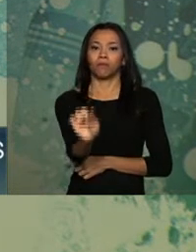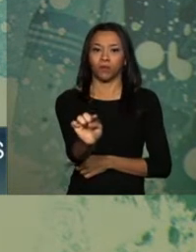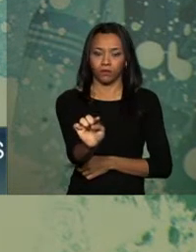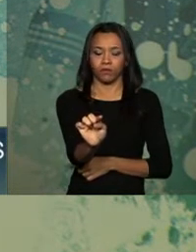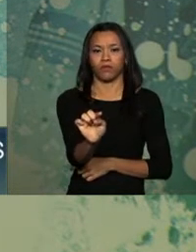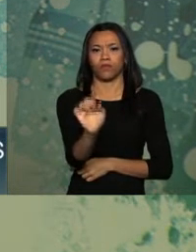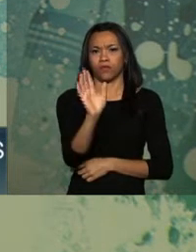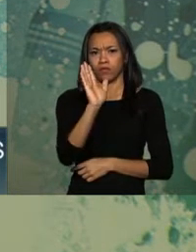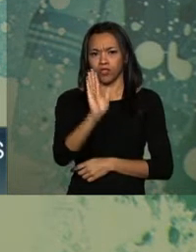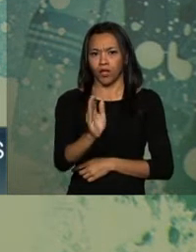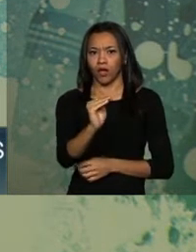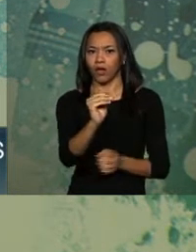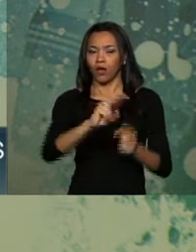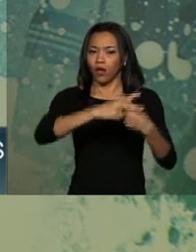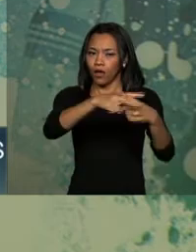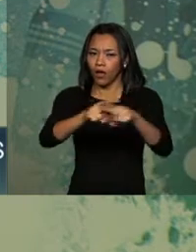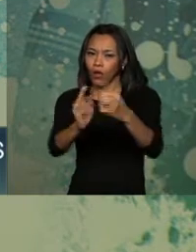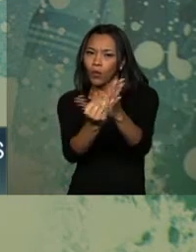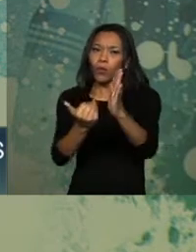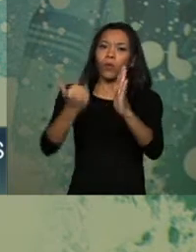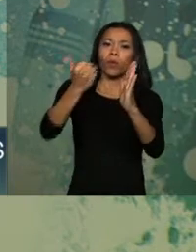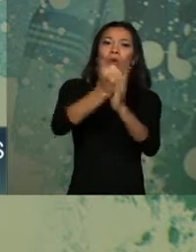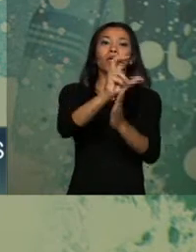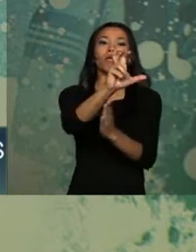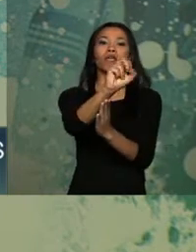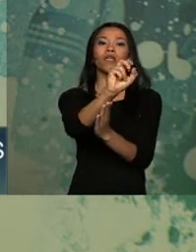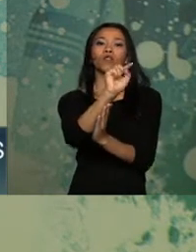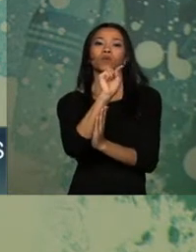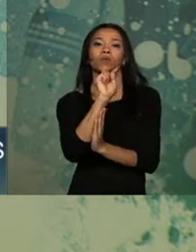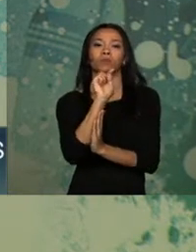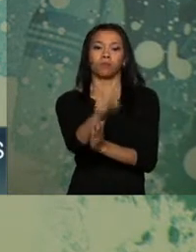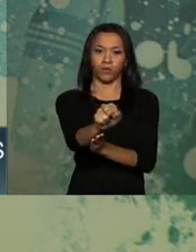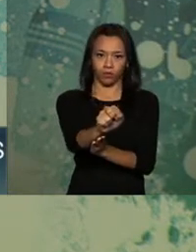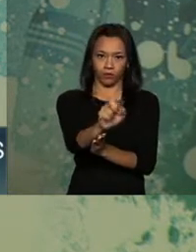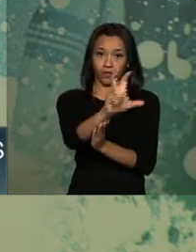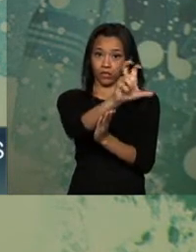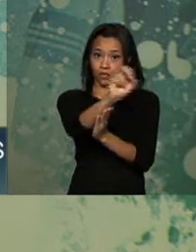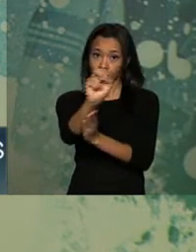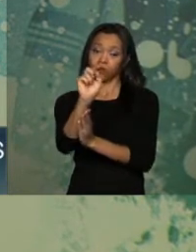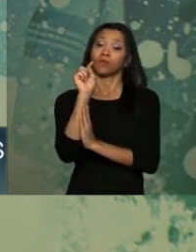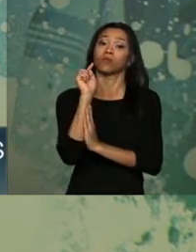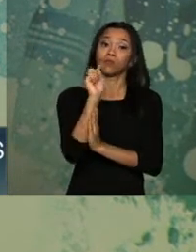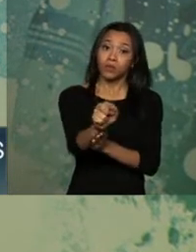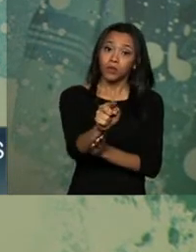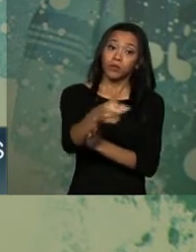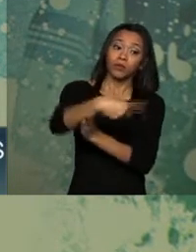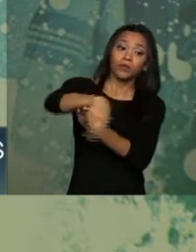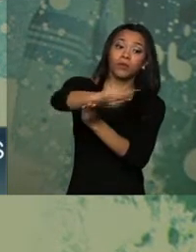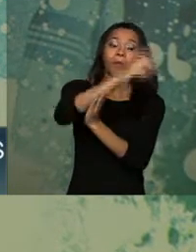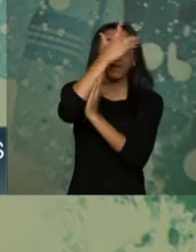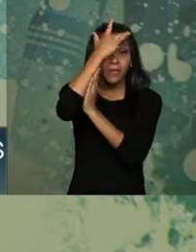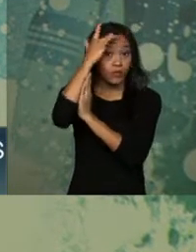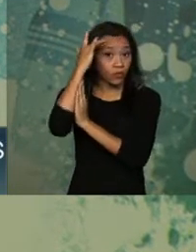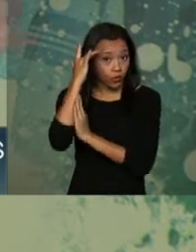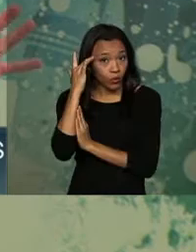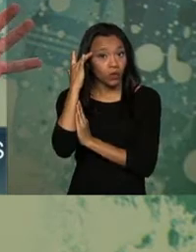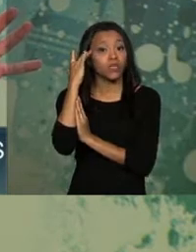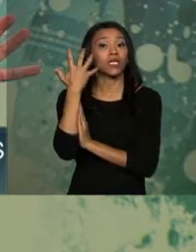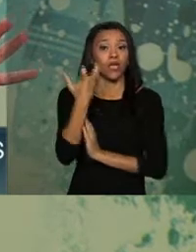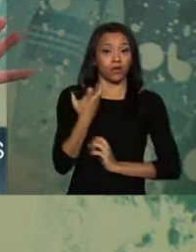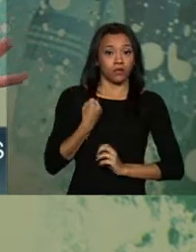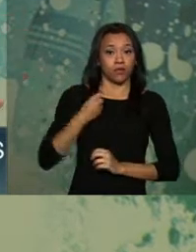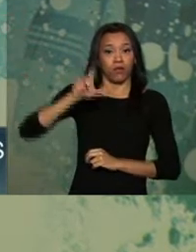já corrigiu para 500 mil, cerca de 500 mil oriundos do Bolsa